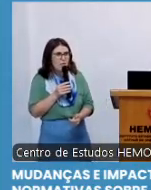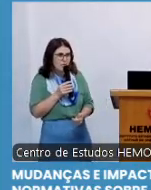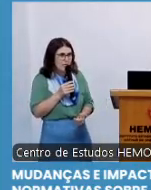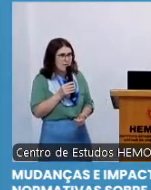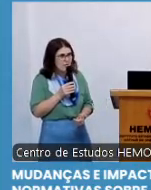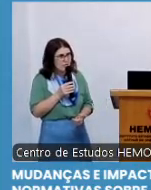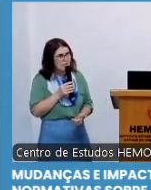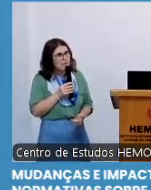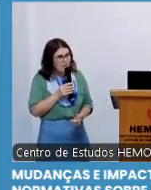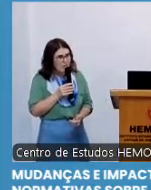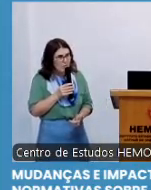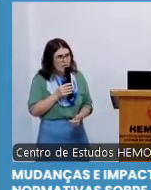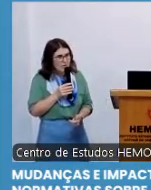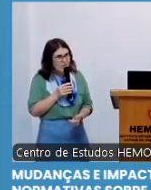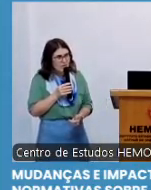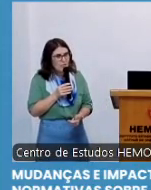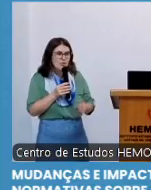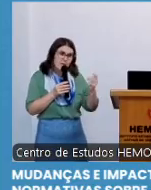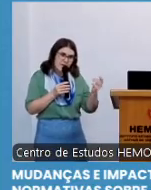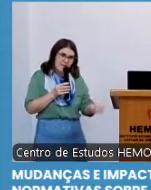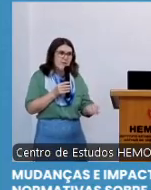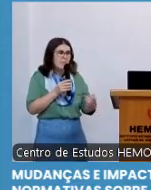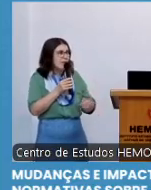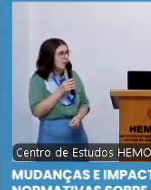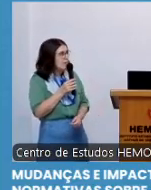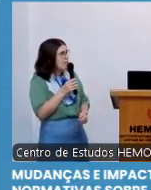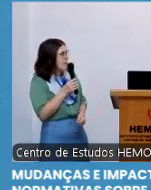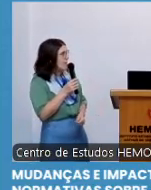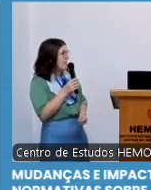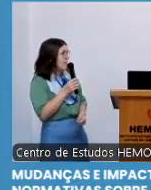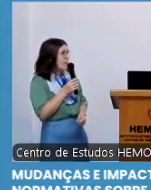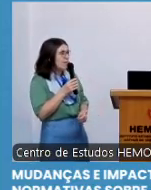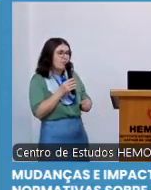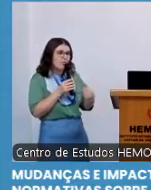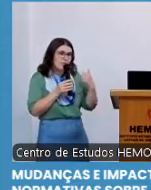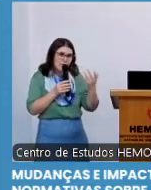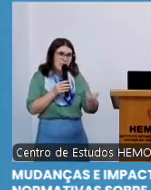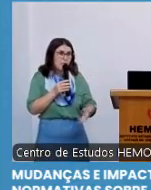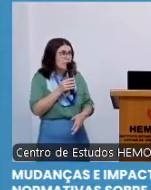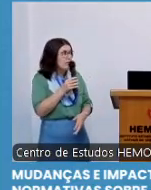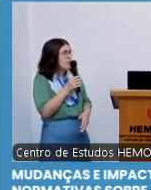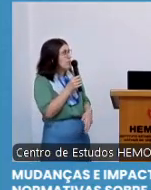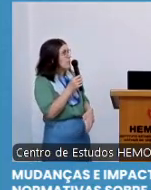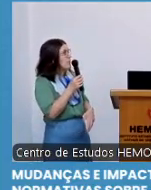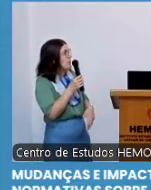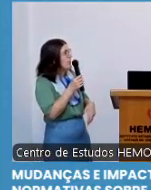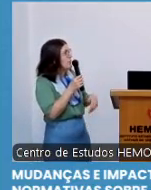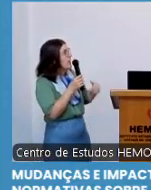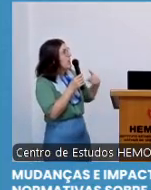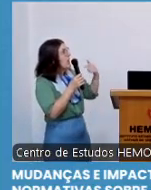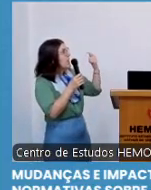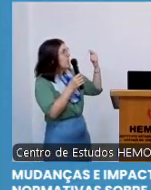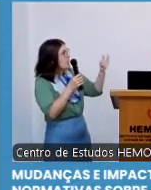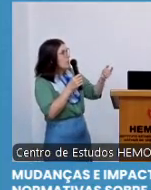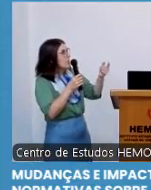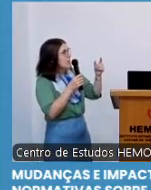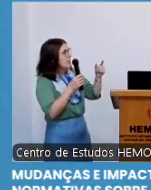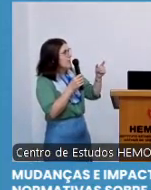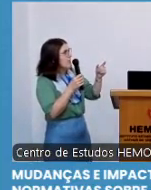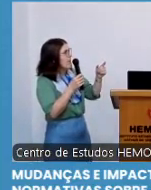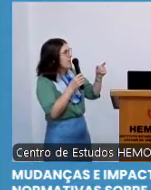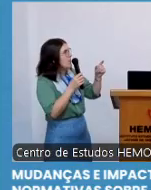medicamento logo na rede pública de saúde, para que termine esse acesso. Então, tem todos esses desdobramentos. E